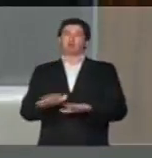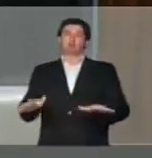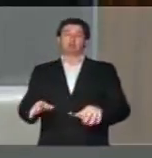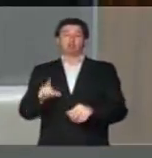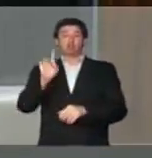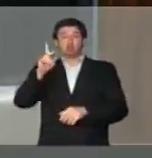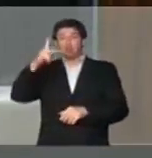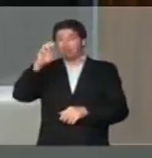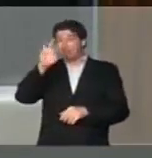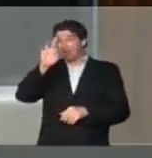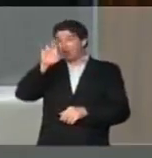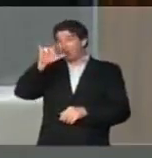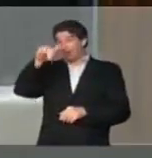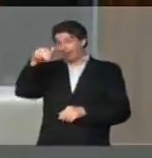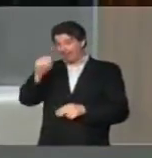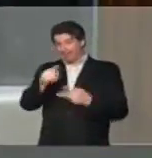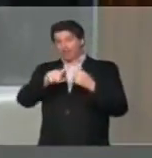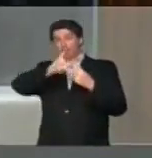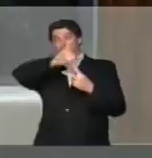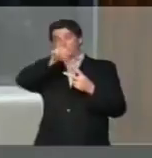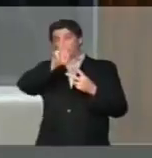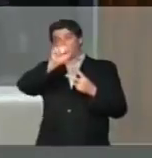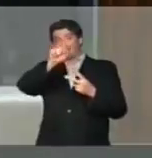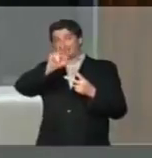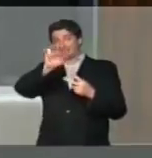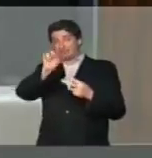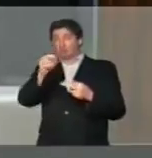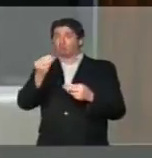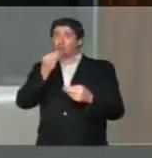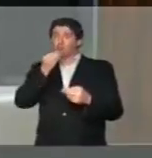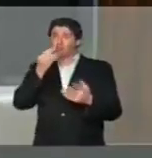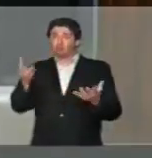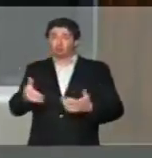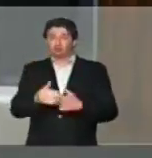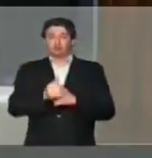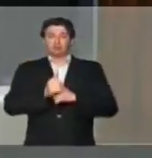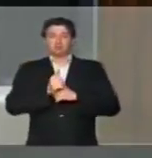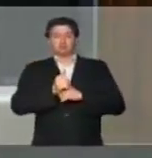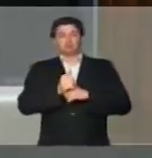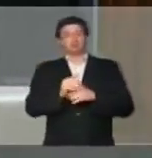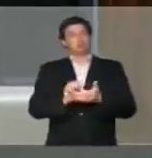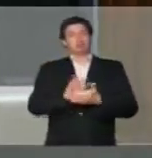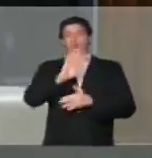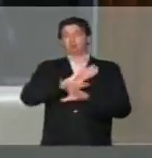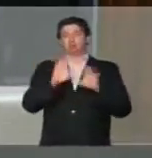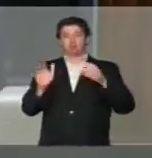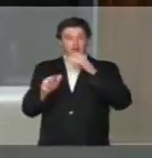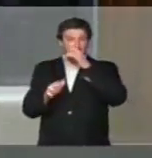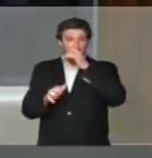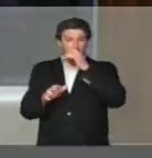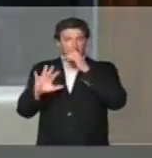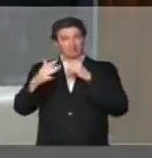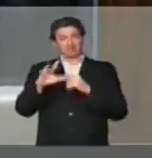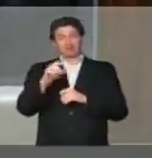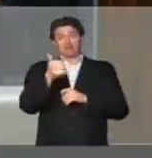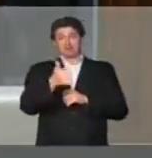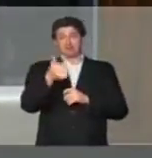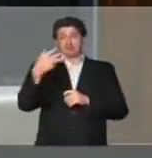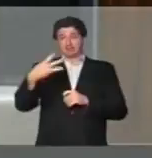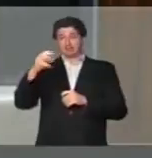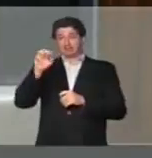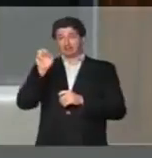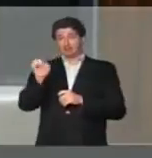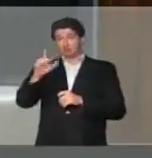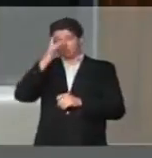em Petrolina e Juazeiro poderiam ter sido agora demitidos mais de 130